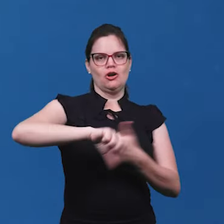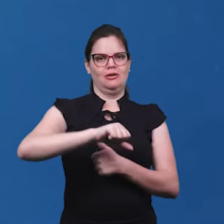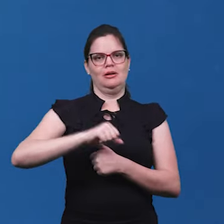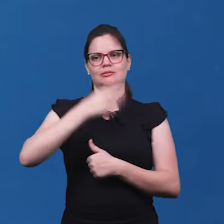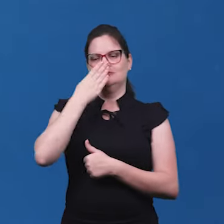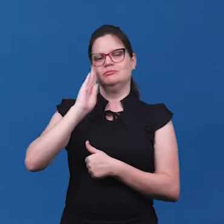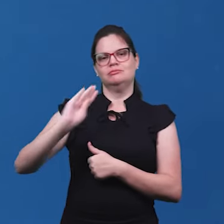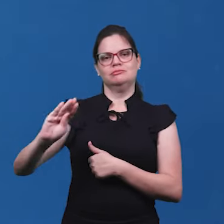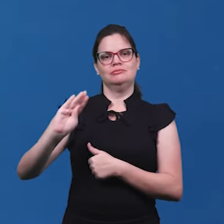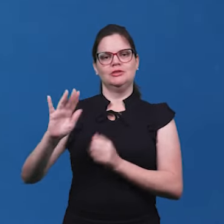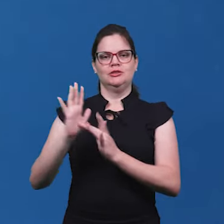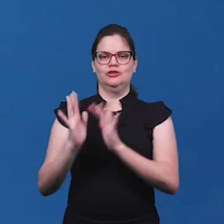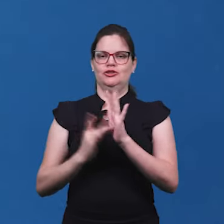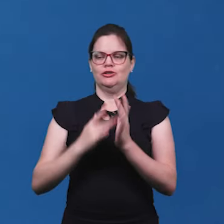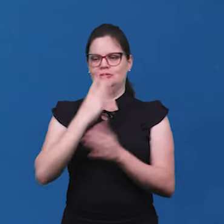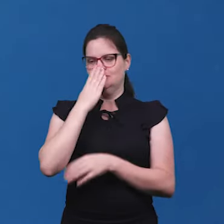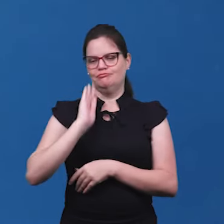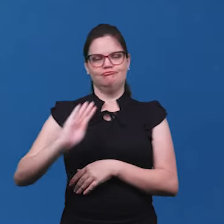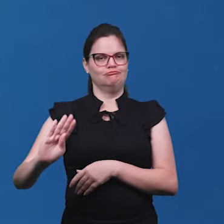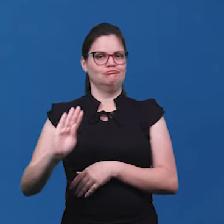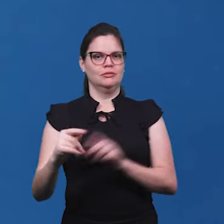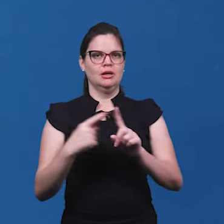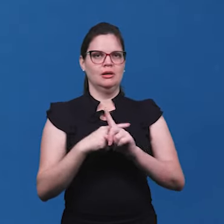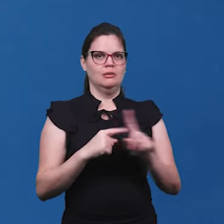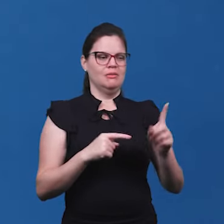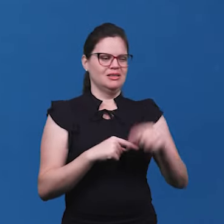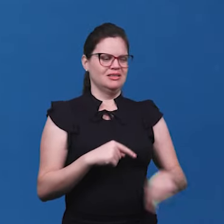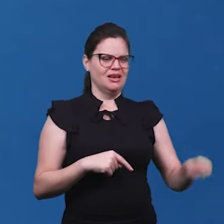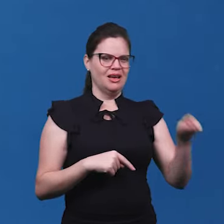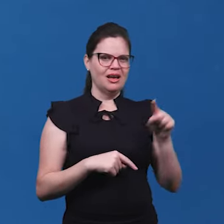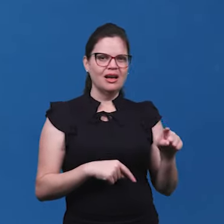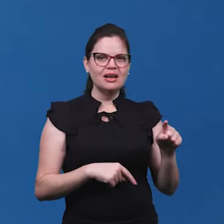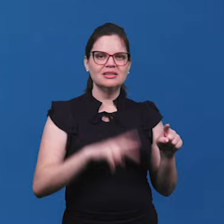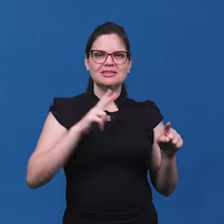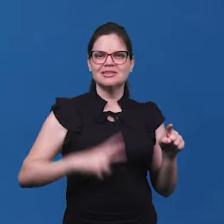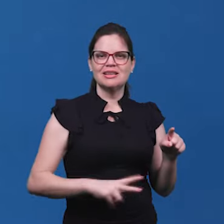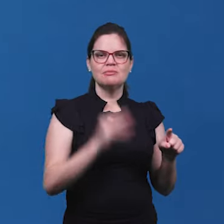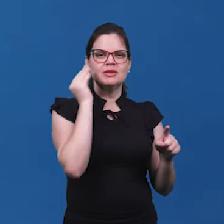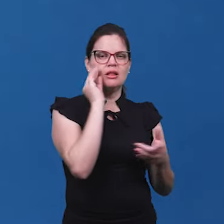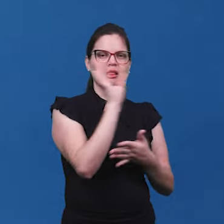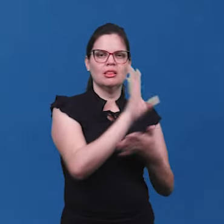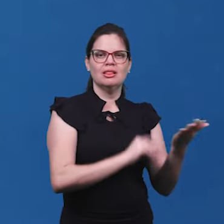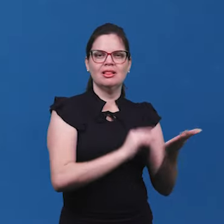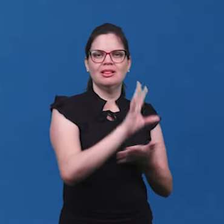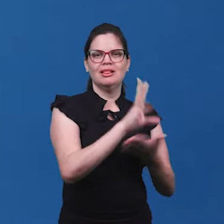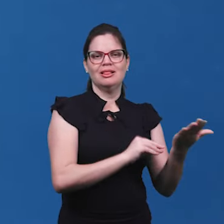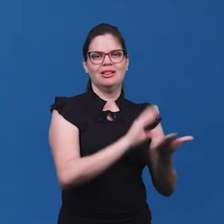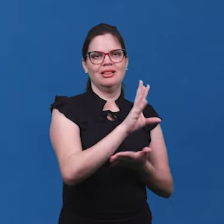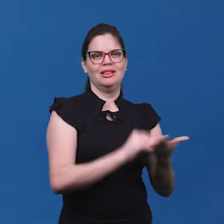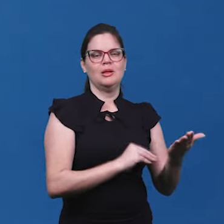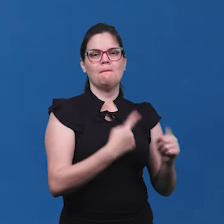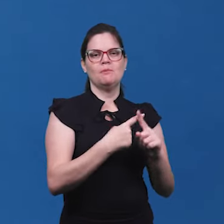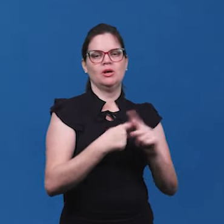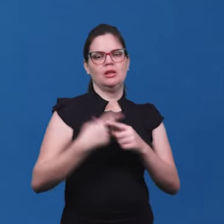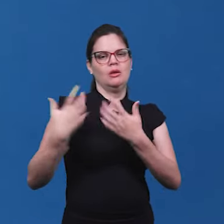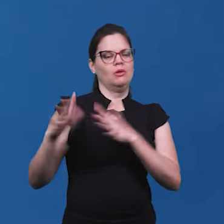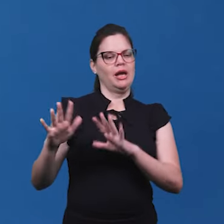sacrifício reeditado ali era para mostrar que Jesus não estava vivo, porque na verdade o verdadeiro